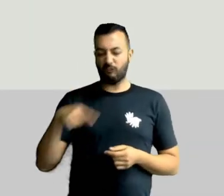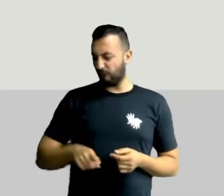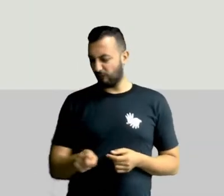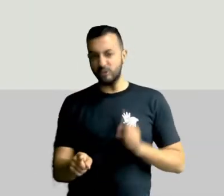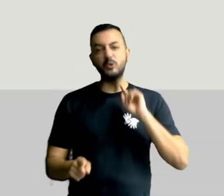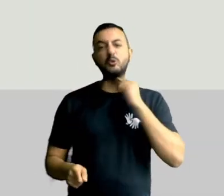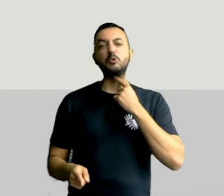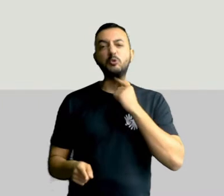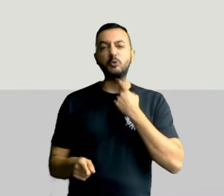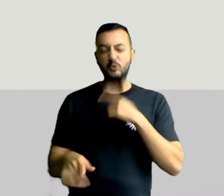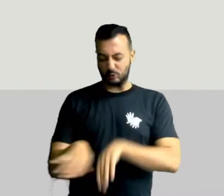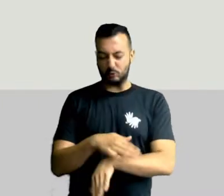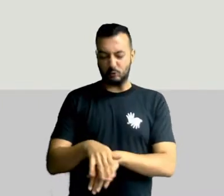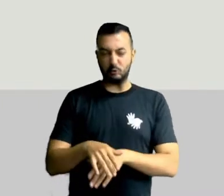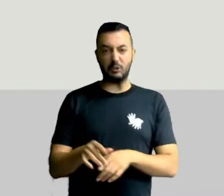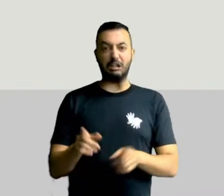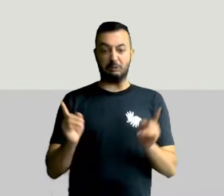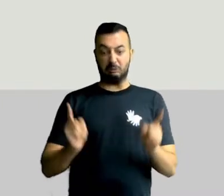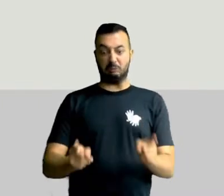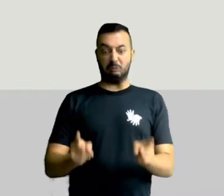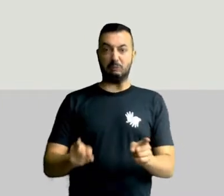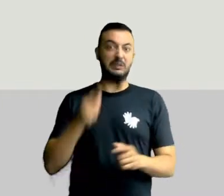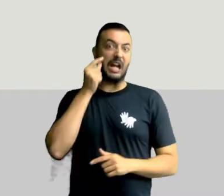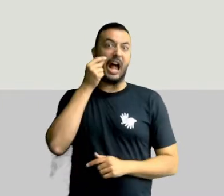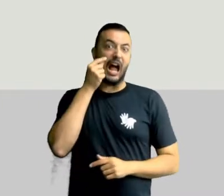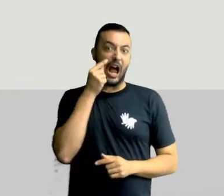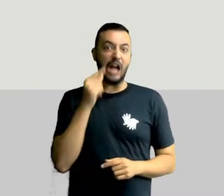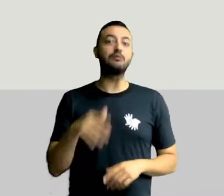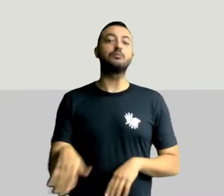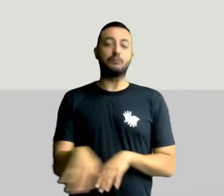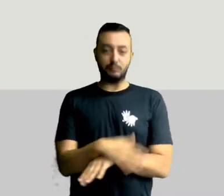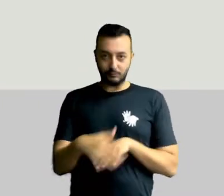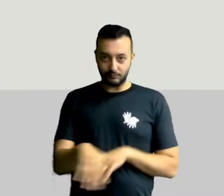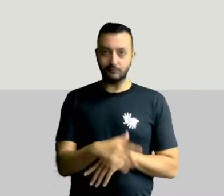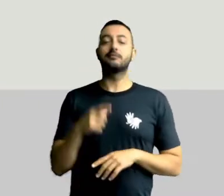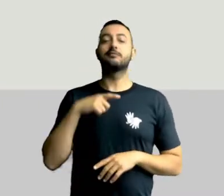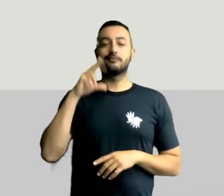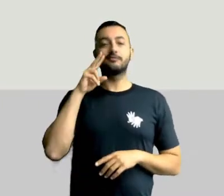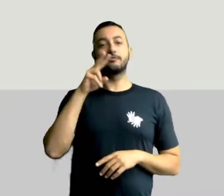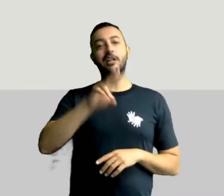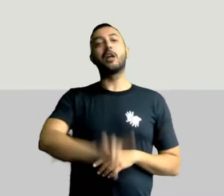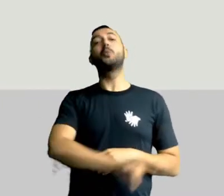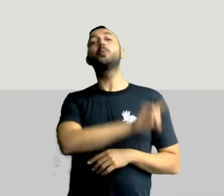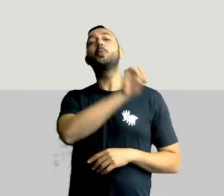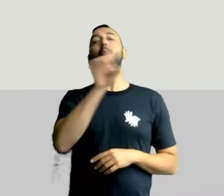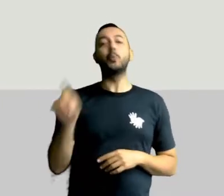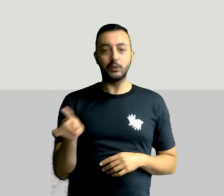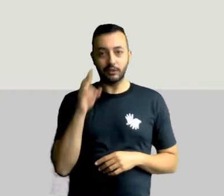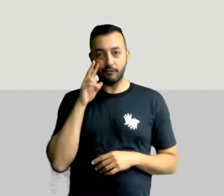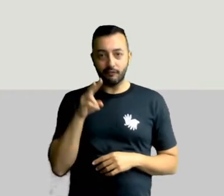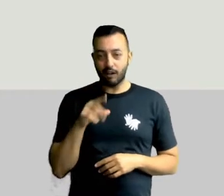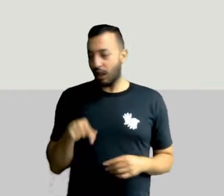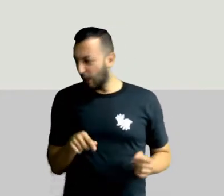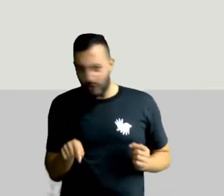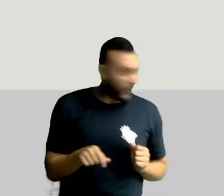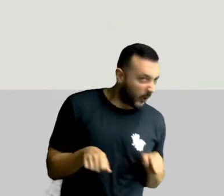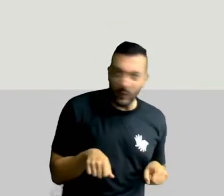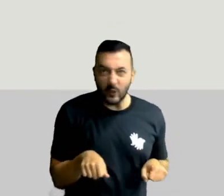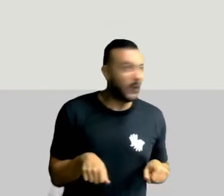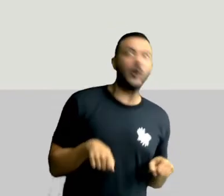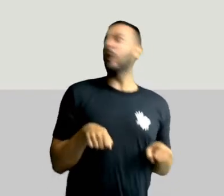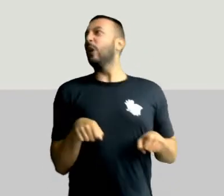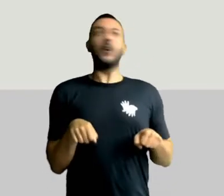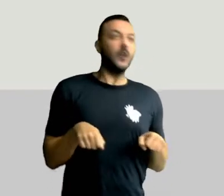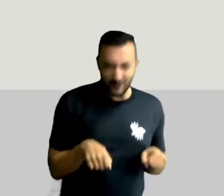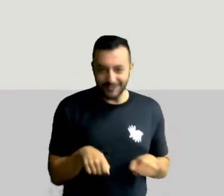rato de esgoto ou o famoso gabiru. É o que vemos geralmente durante o dia em locais em que existe